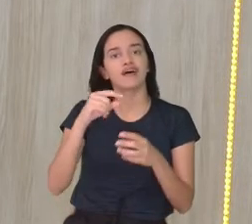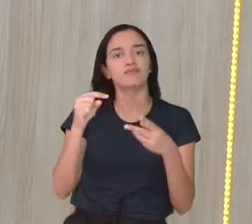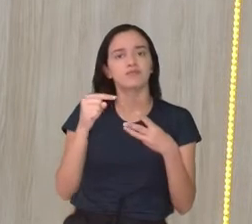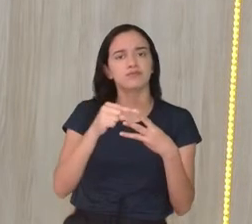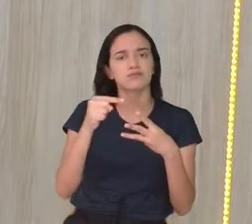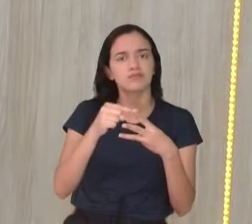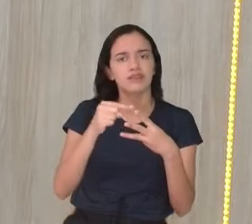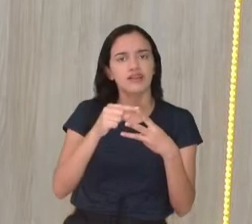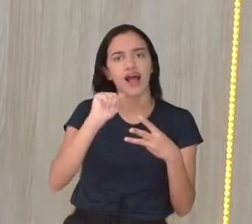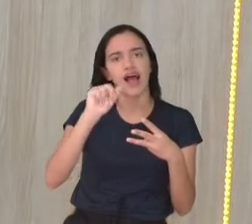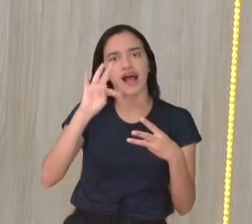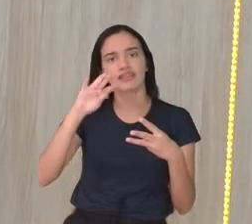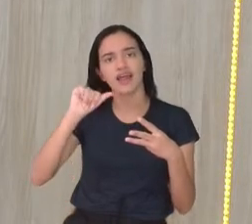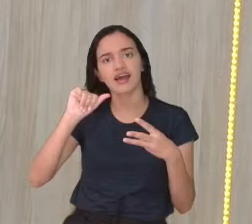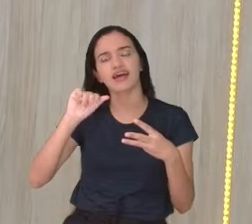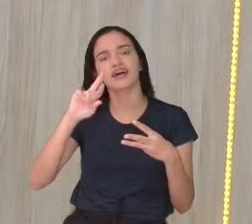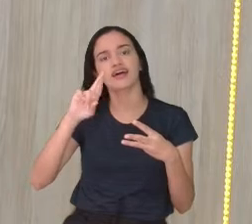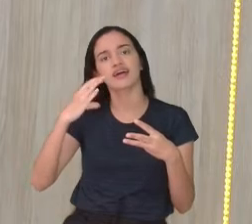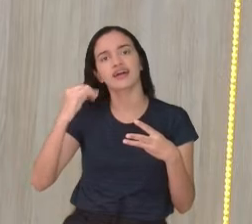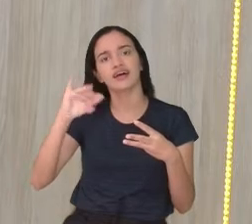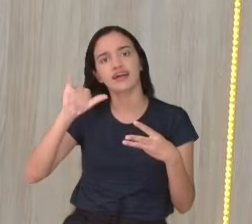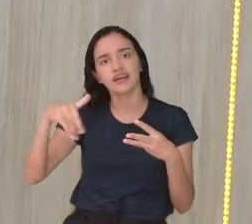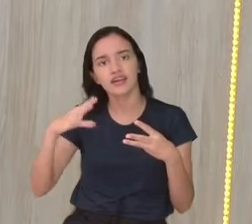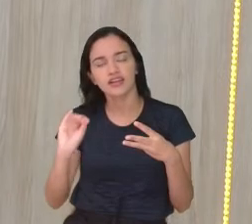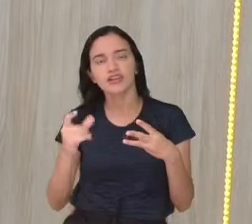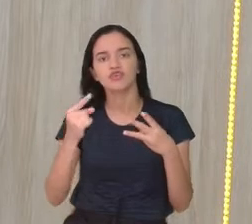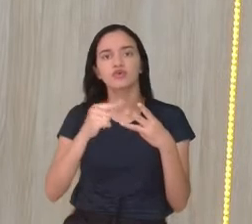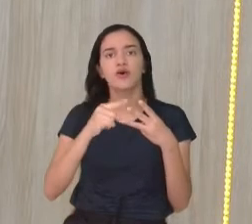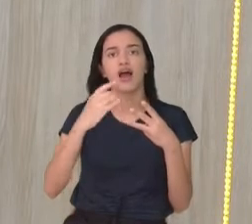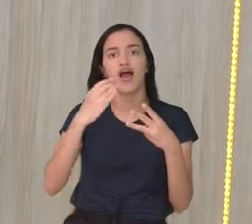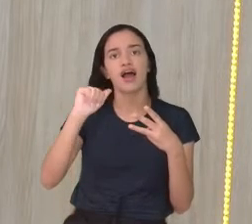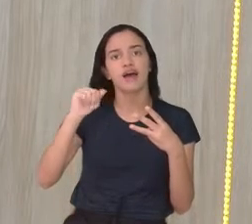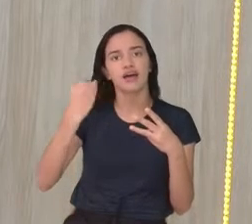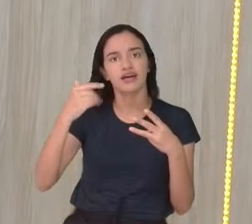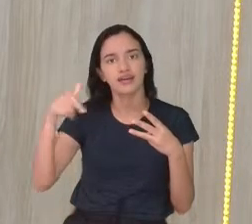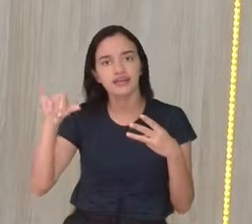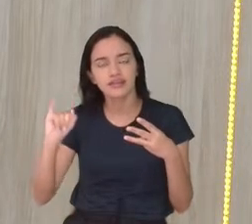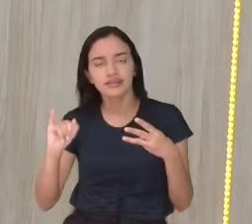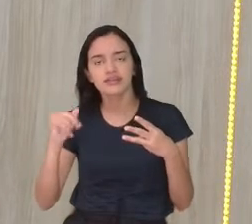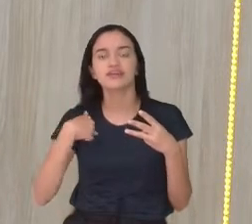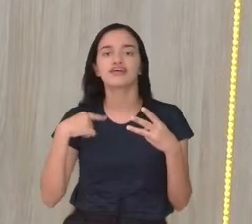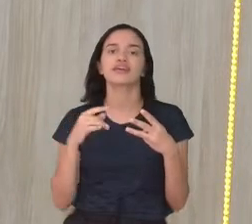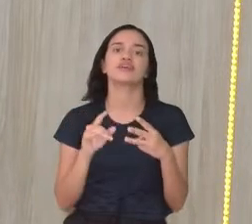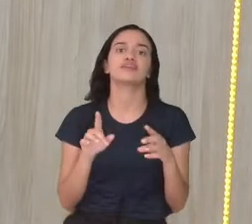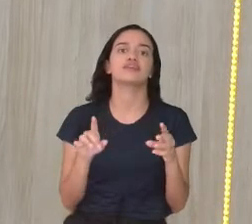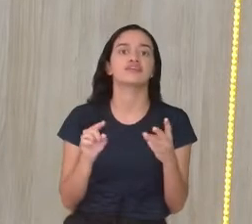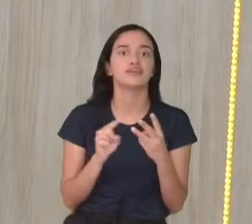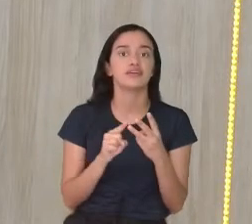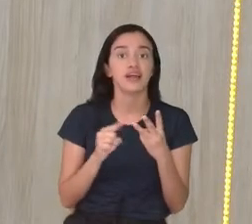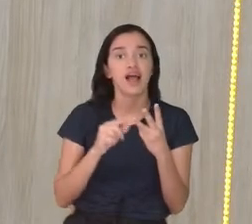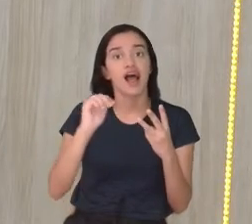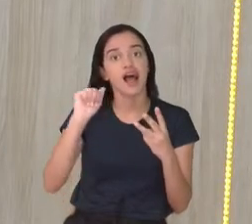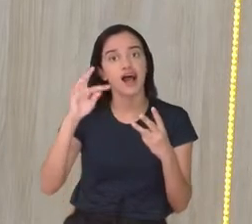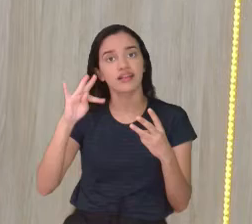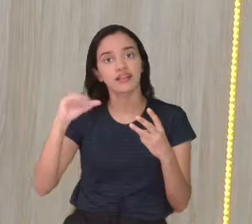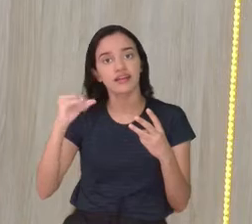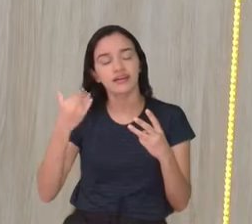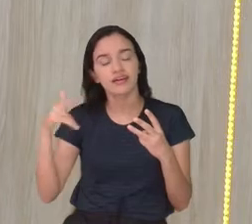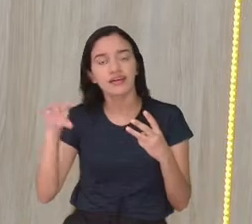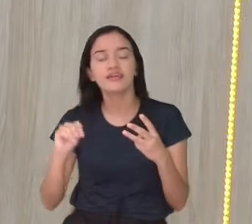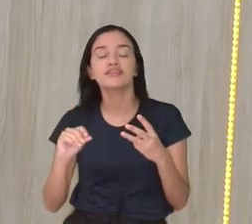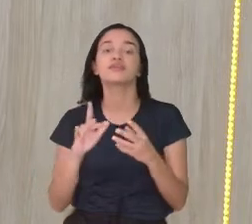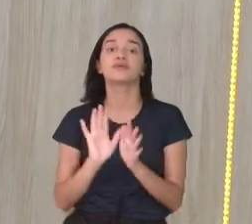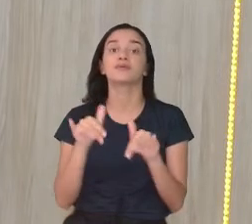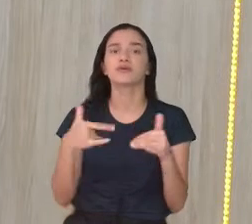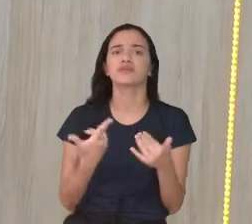que são aí centros comerciais que ocupam grandes áreas. Ali no município de Camaragibe, a gente tinha uma área verde